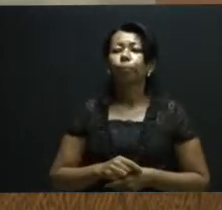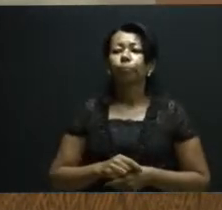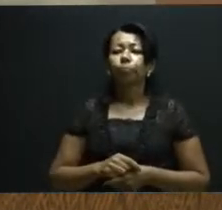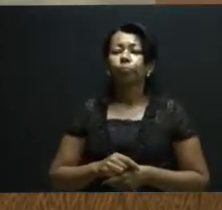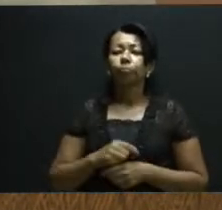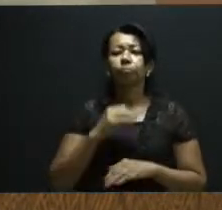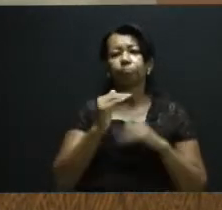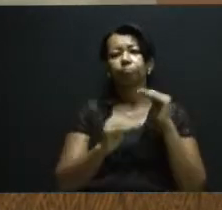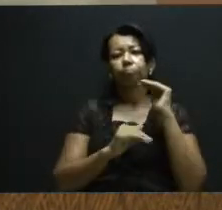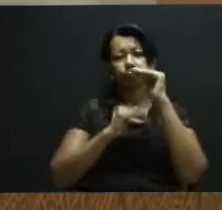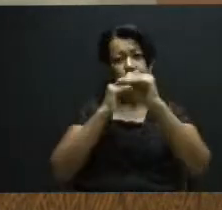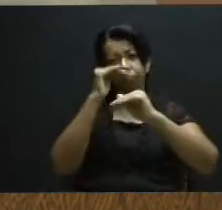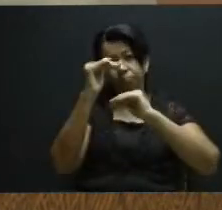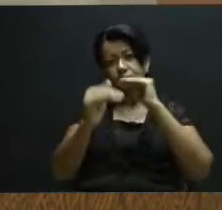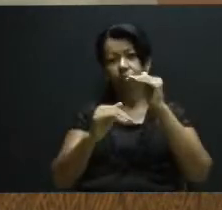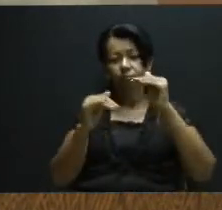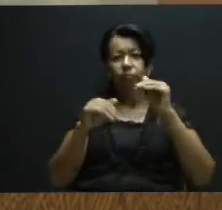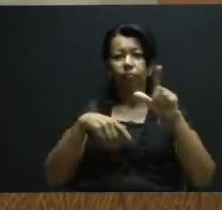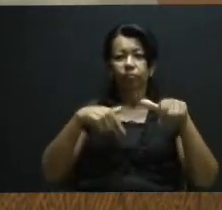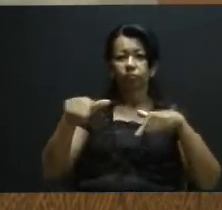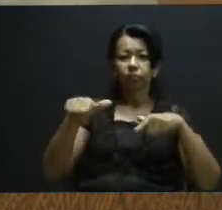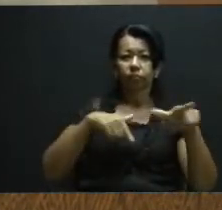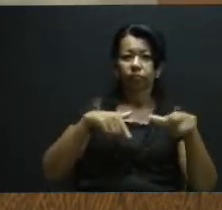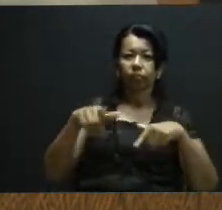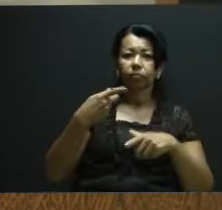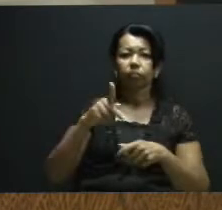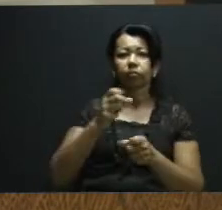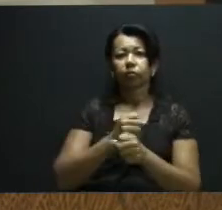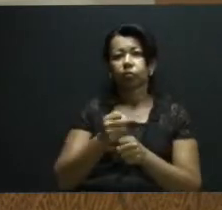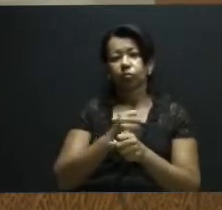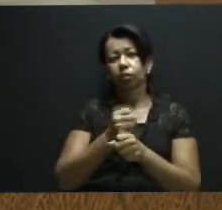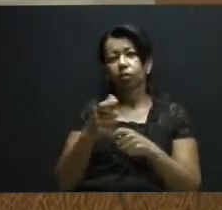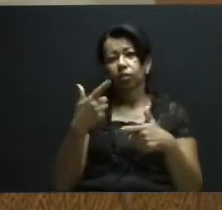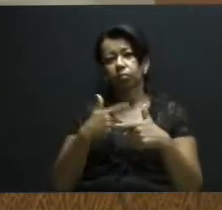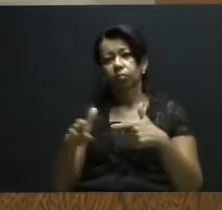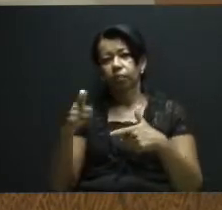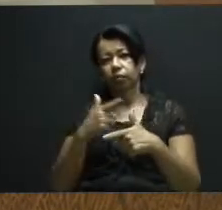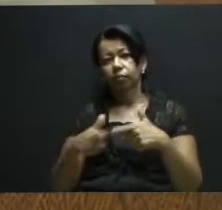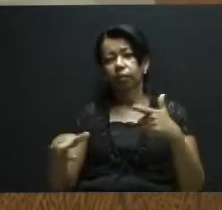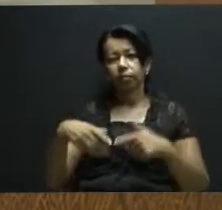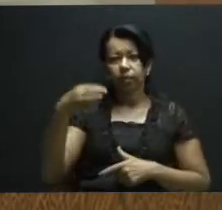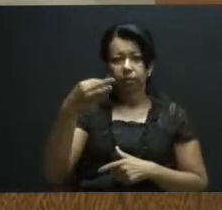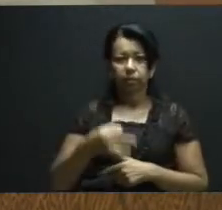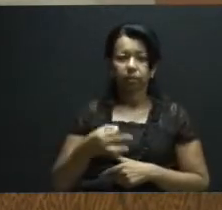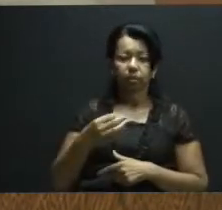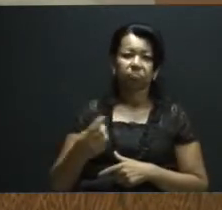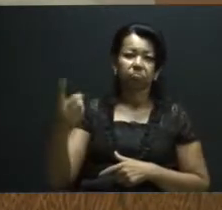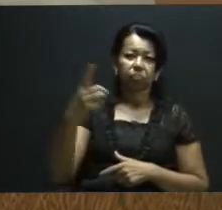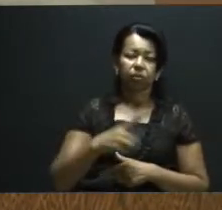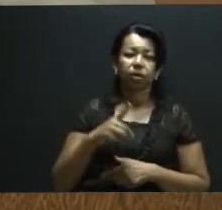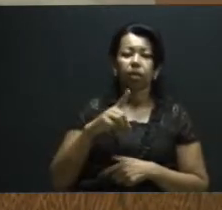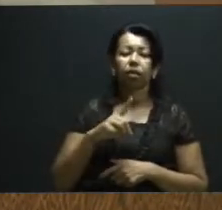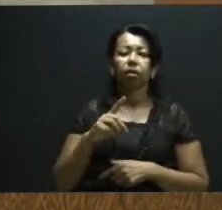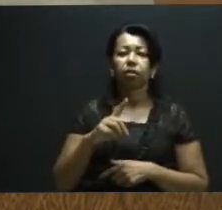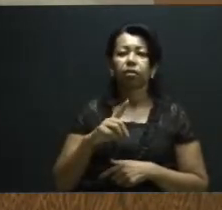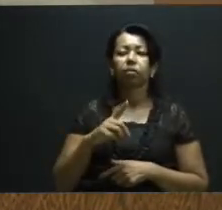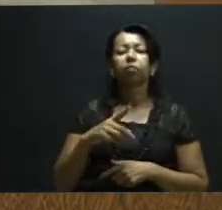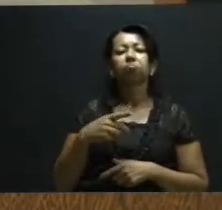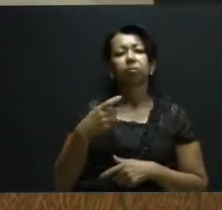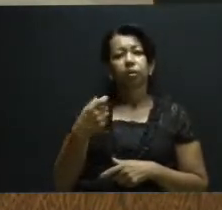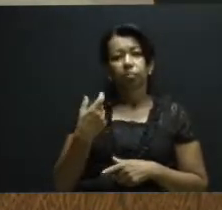desenvolvimento de ações ao longo do anos sobre um problema concreto que envolve e afeta a sociedade